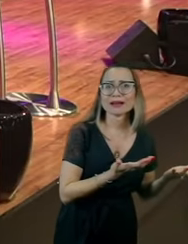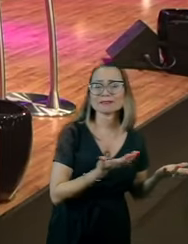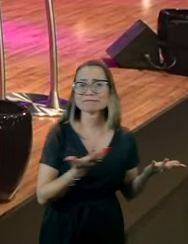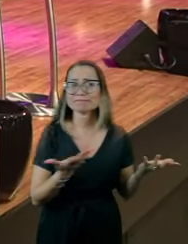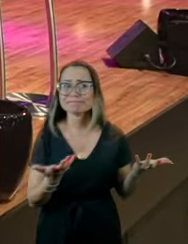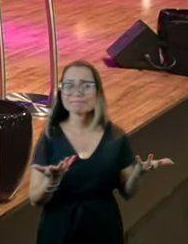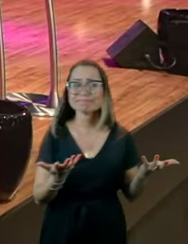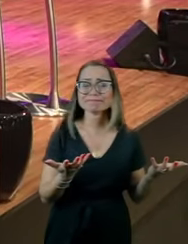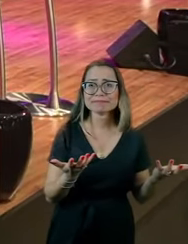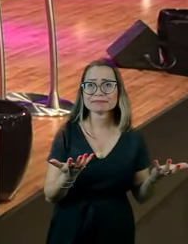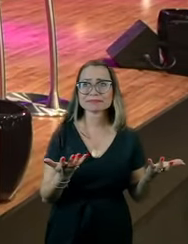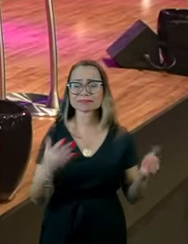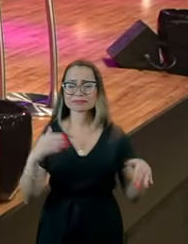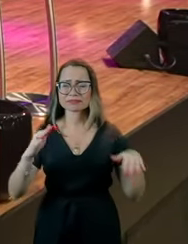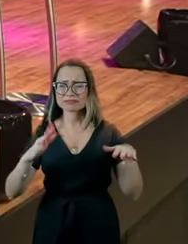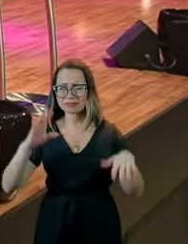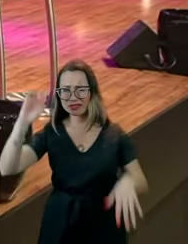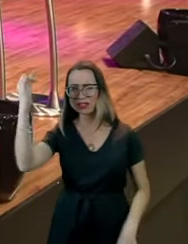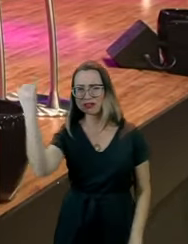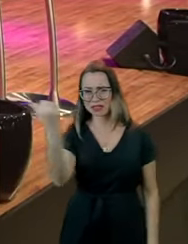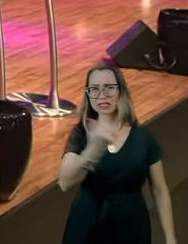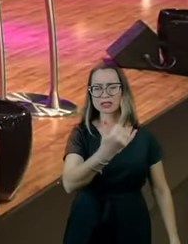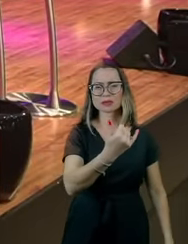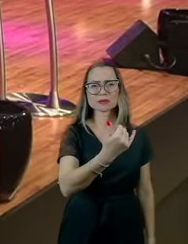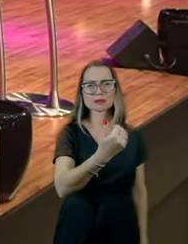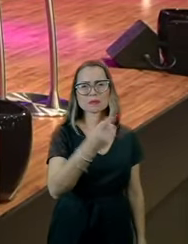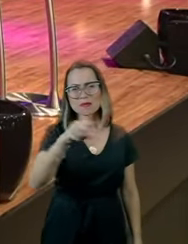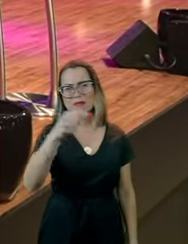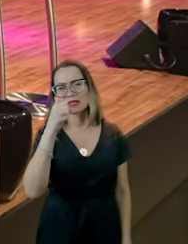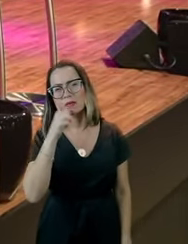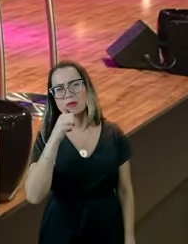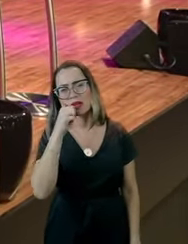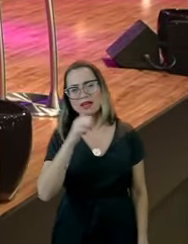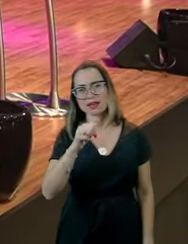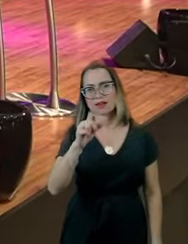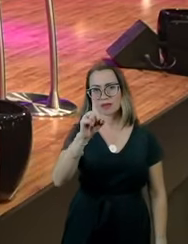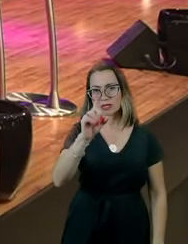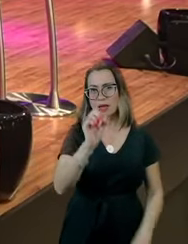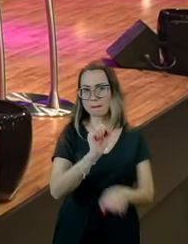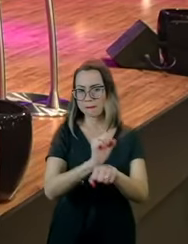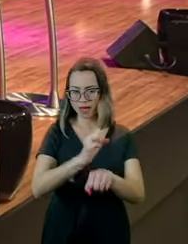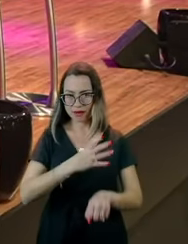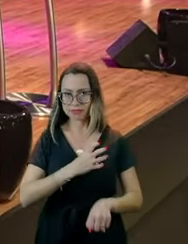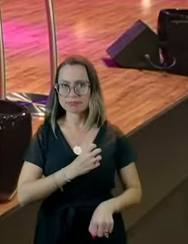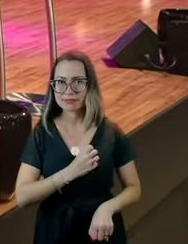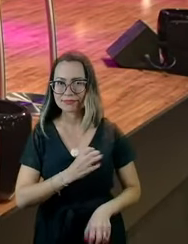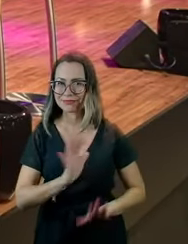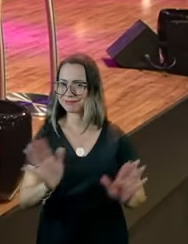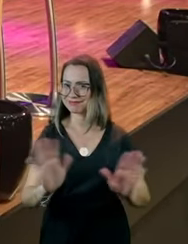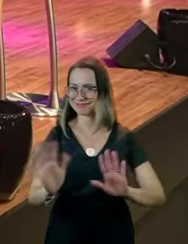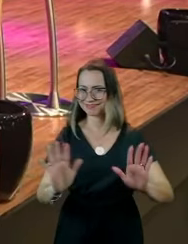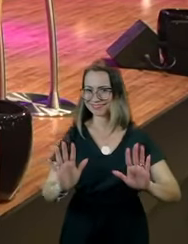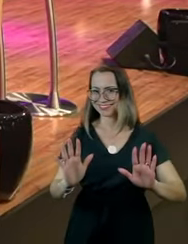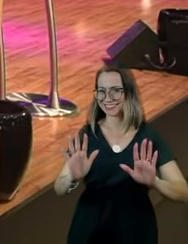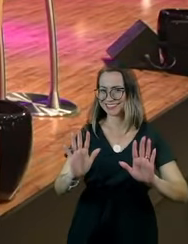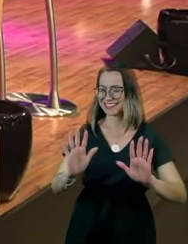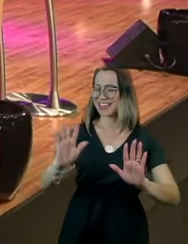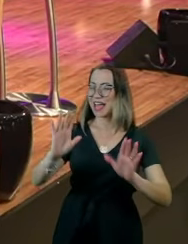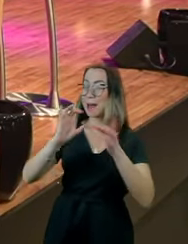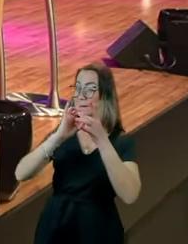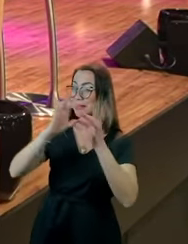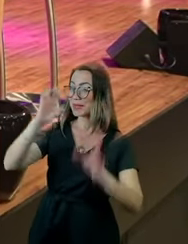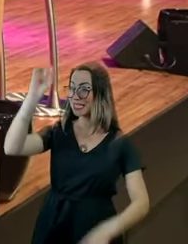E o Senhor está falando aqui para algumas mulheres: não coloque a mão. Deixa eu transicionar